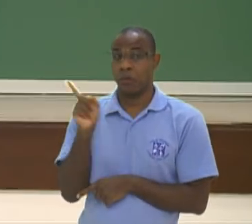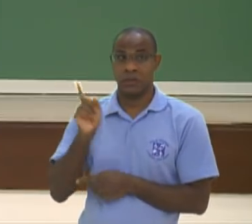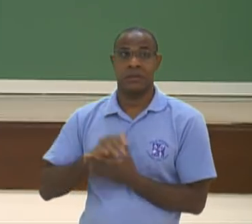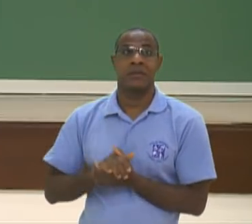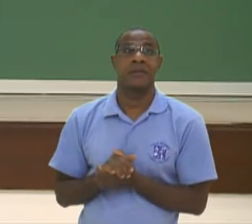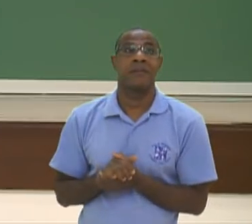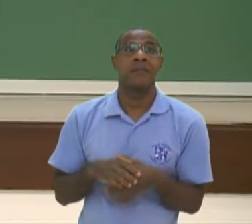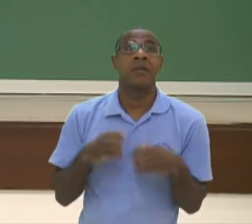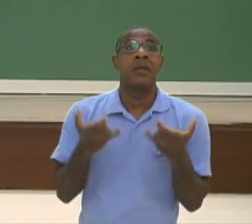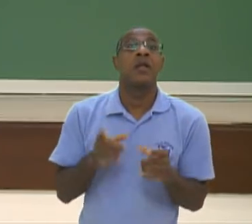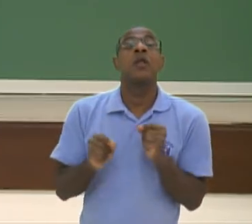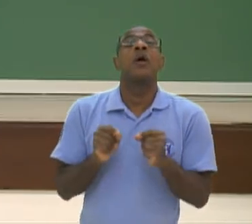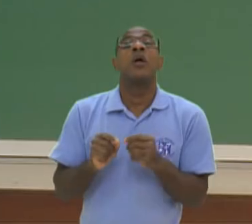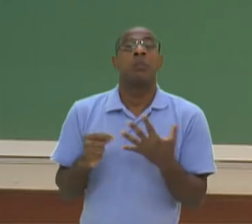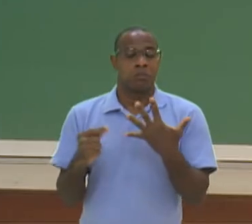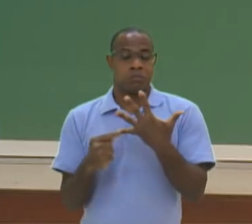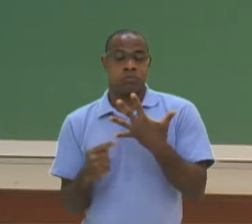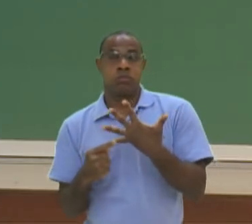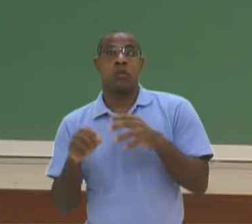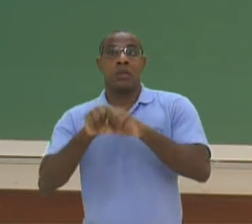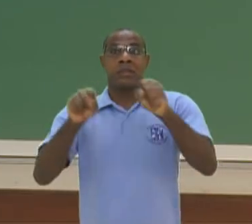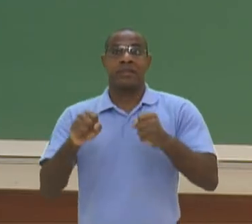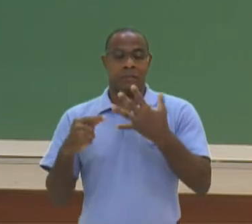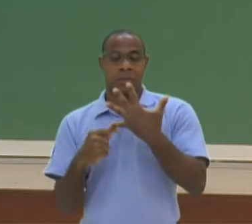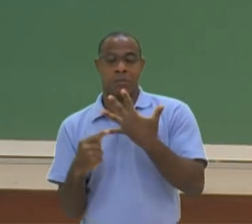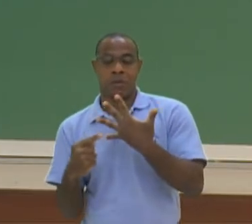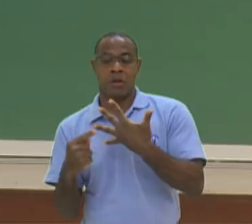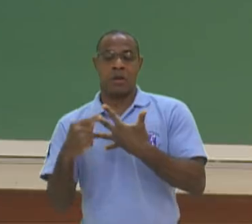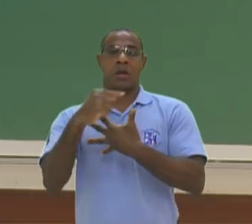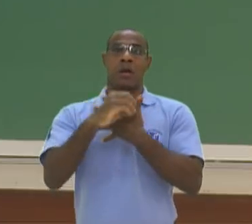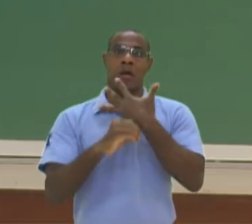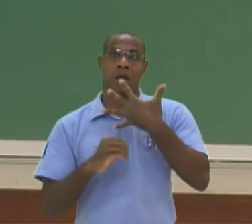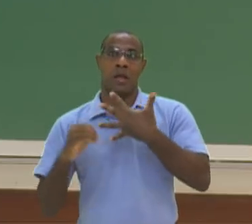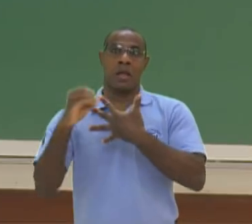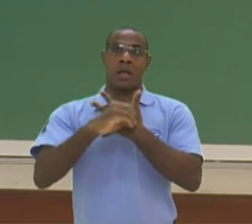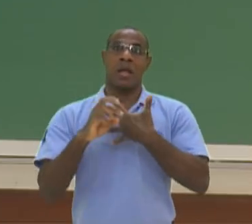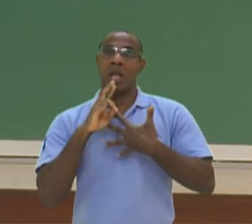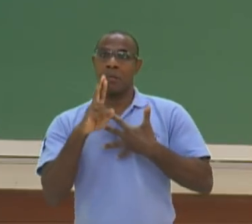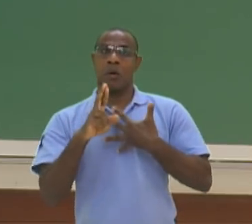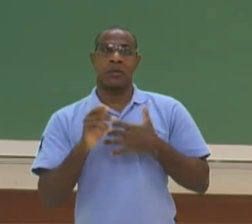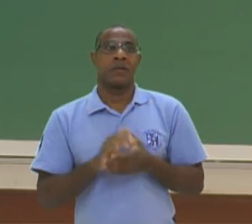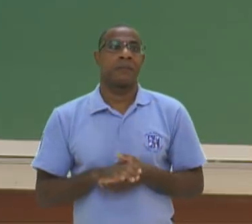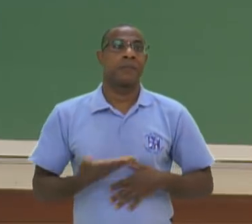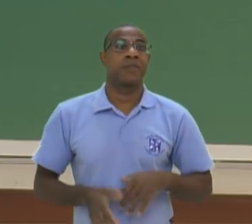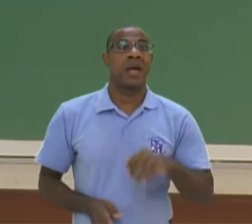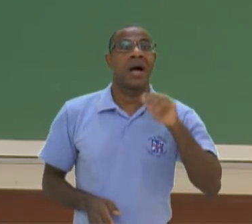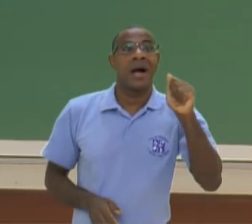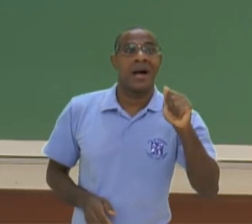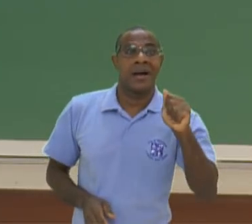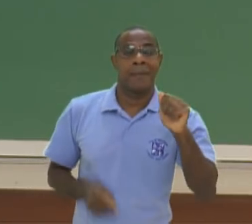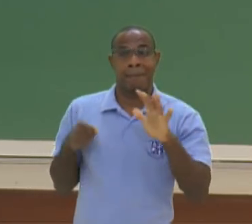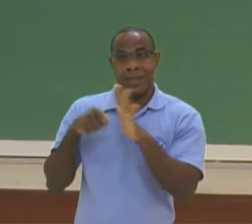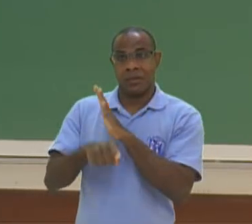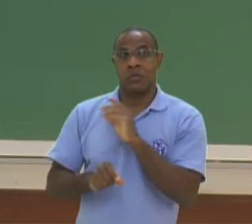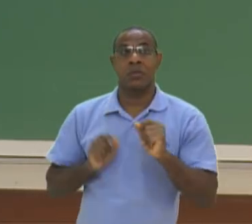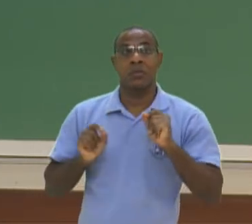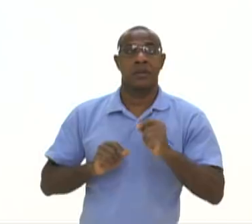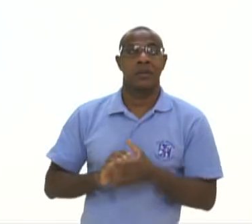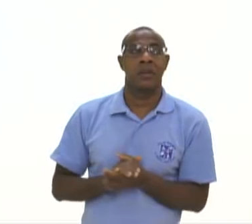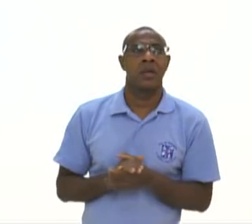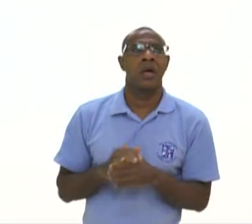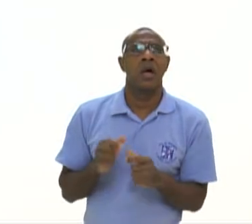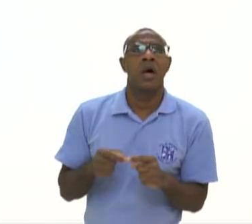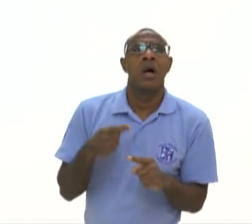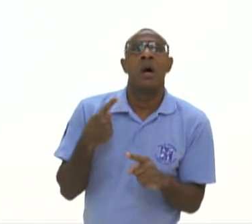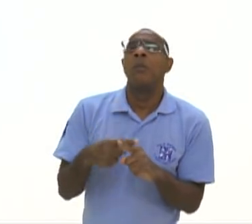seguinte: sobre o sistema endócrino, responda as questões a seguir. Na letra A, ele pergunta assim: por que